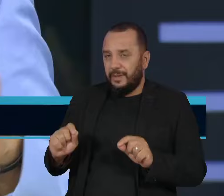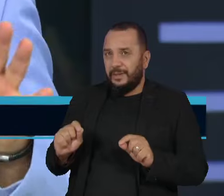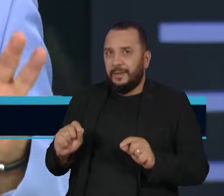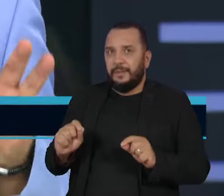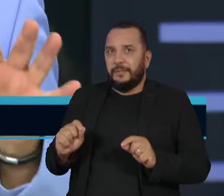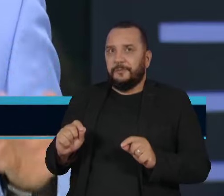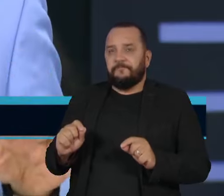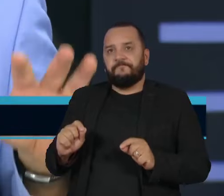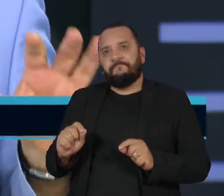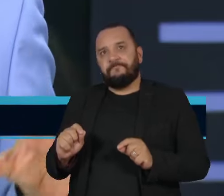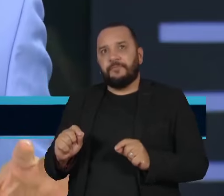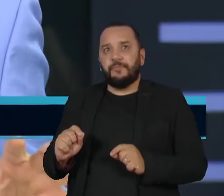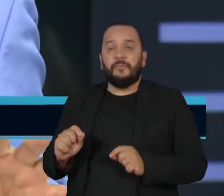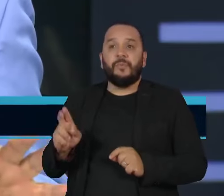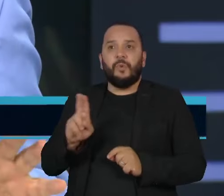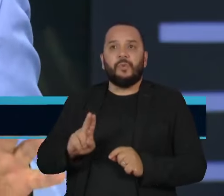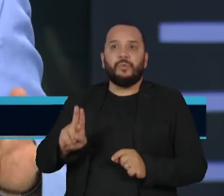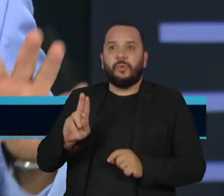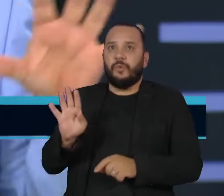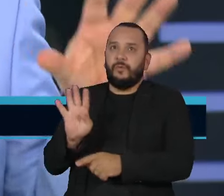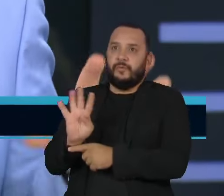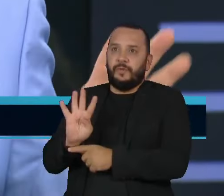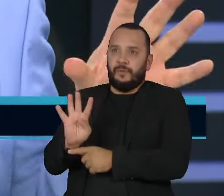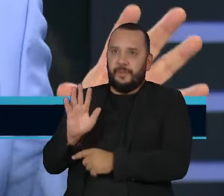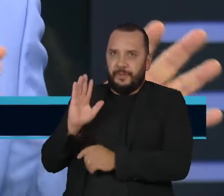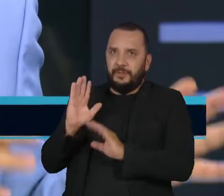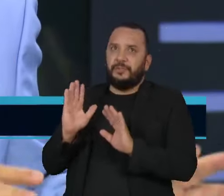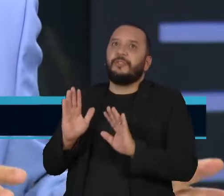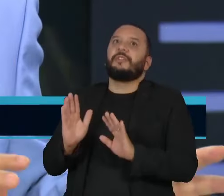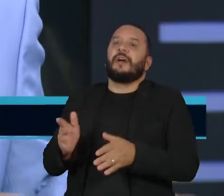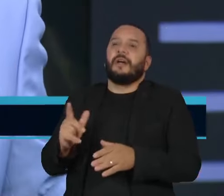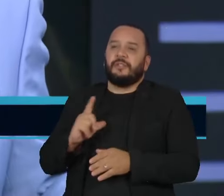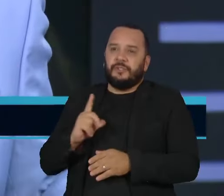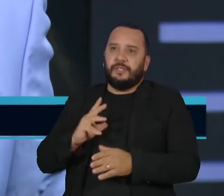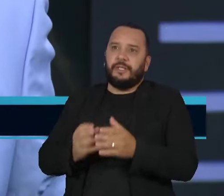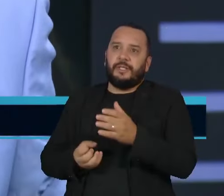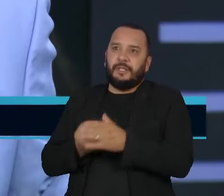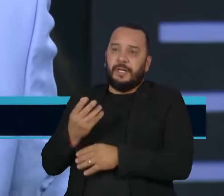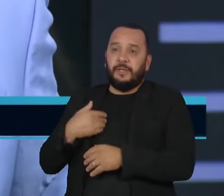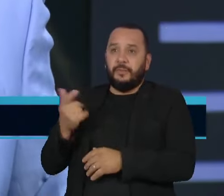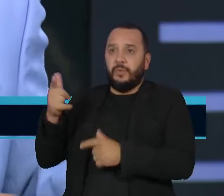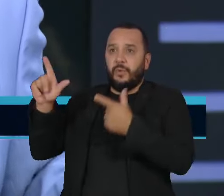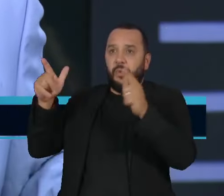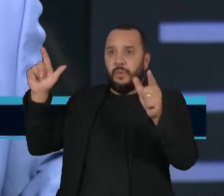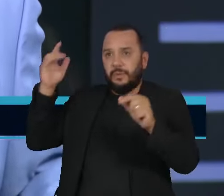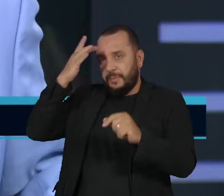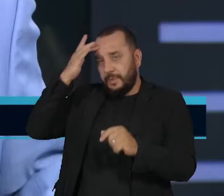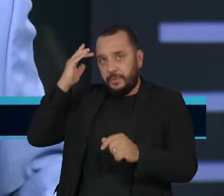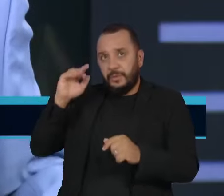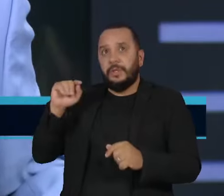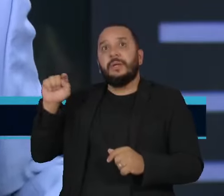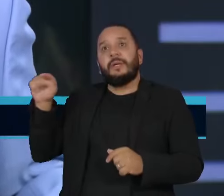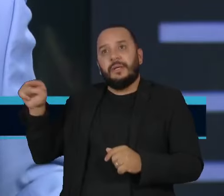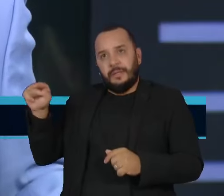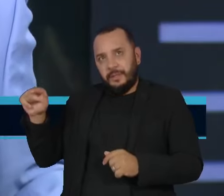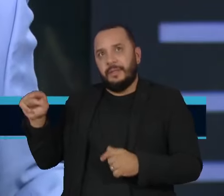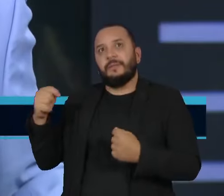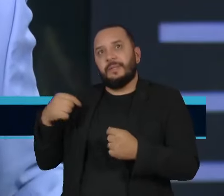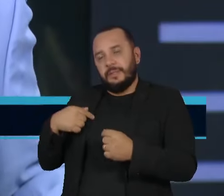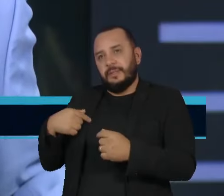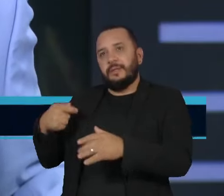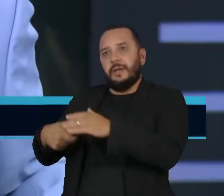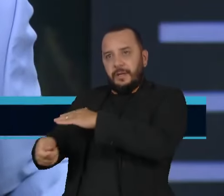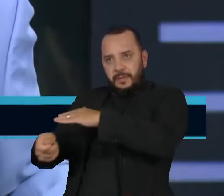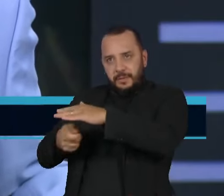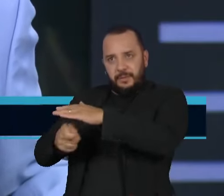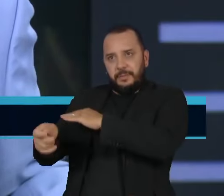seguinte, se usou um filme que já tinha sido criado por outros autores, esses autores têm que ser remunerados.